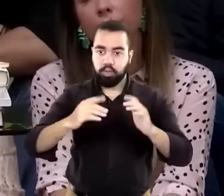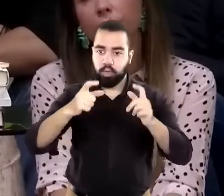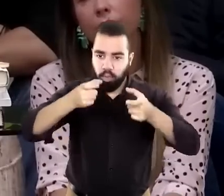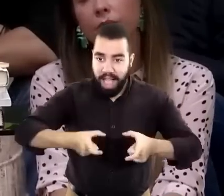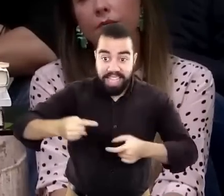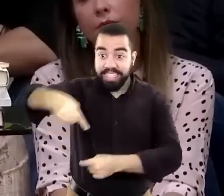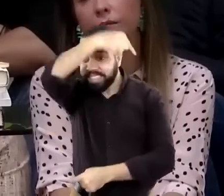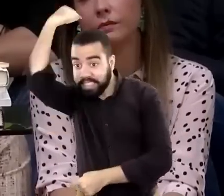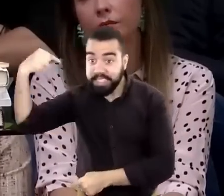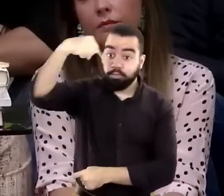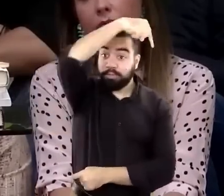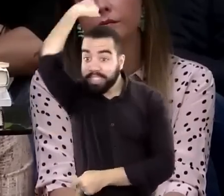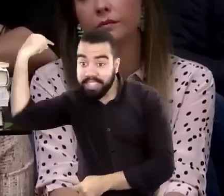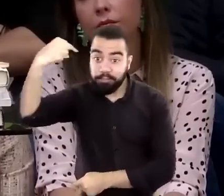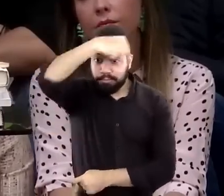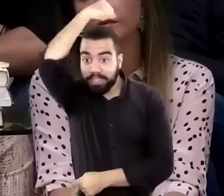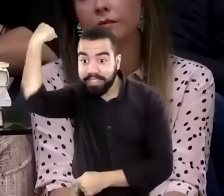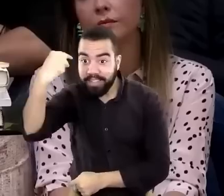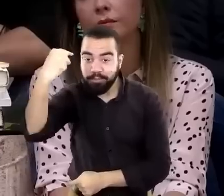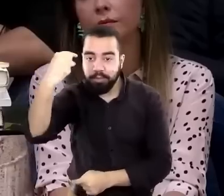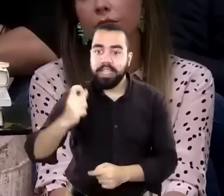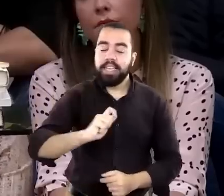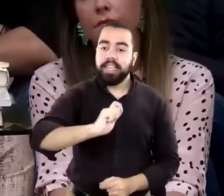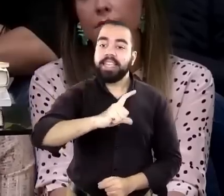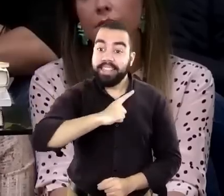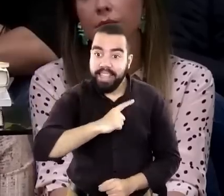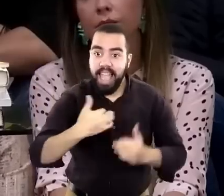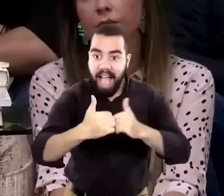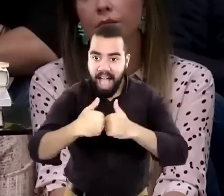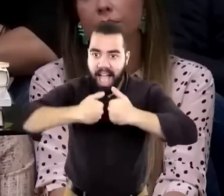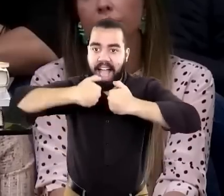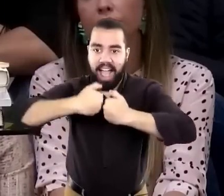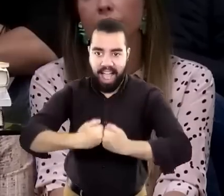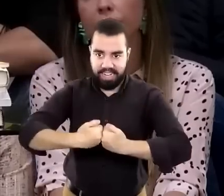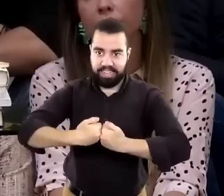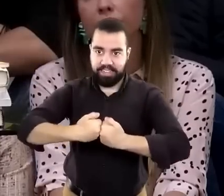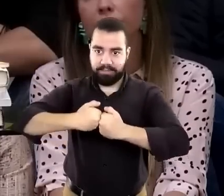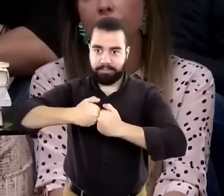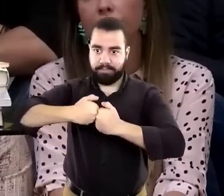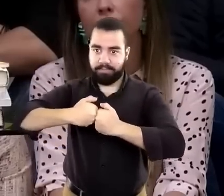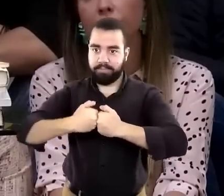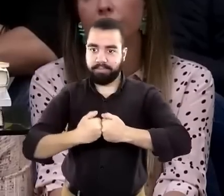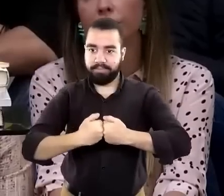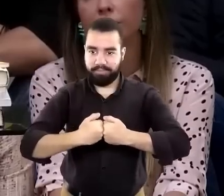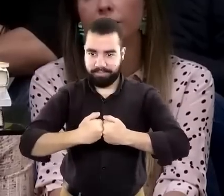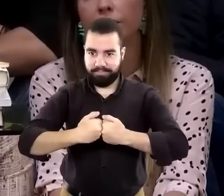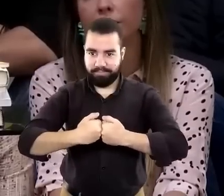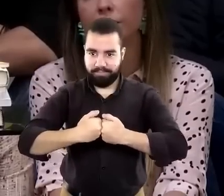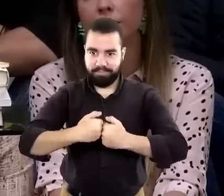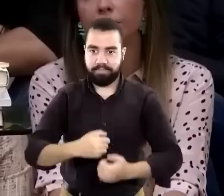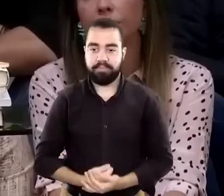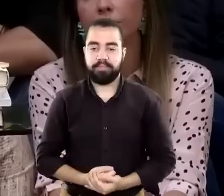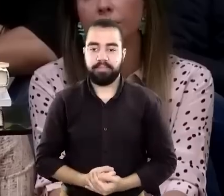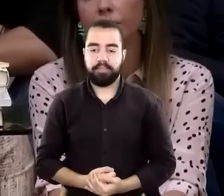aliança. Notem vocês que esse candelabro, que traz luz, tem sete tubos, tem azeite permanente. Isso é um